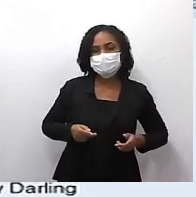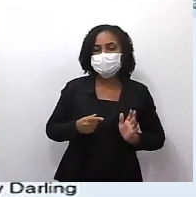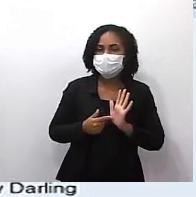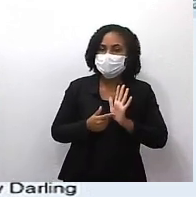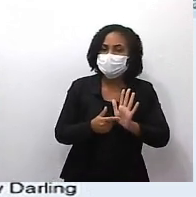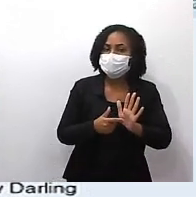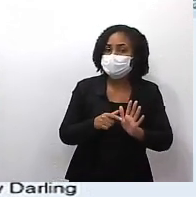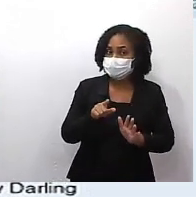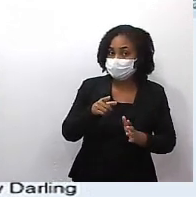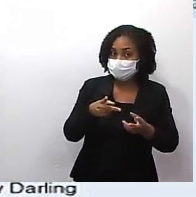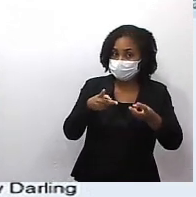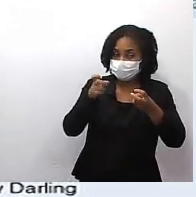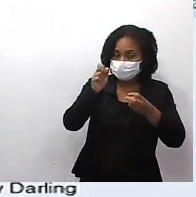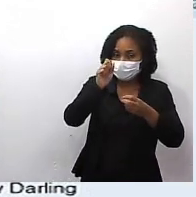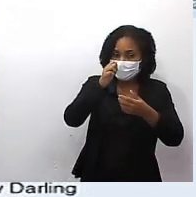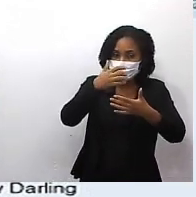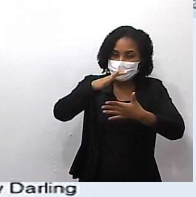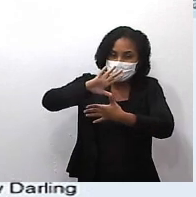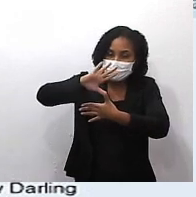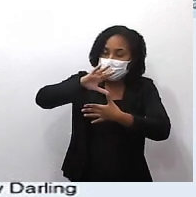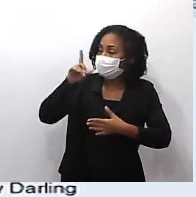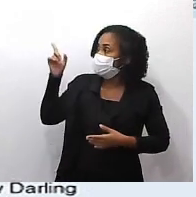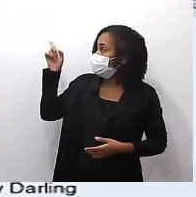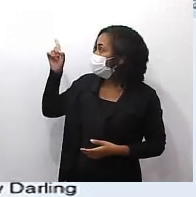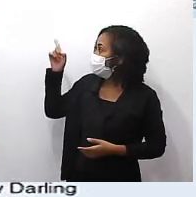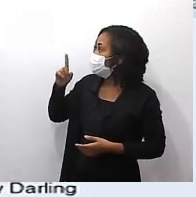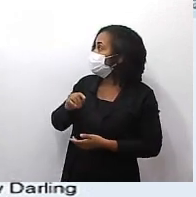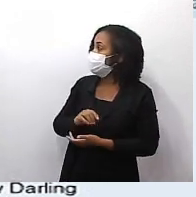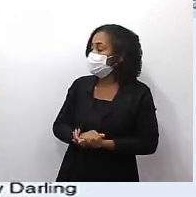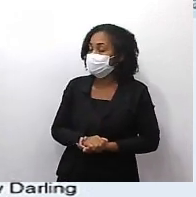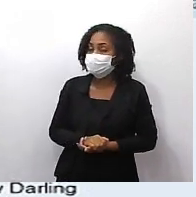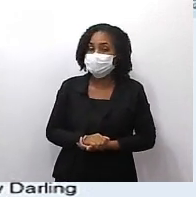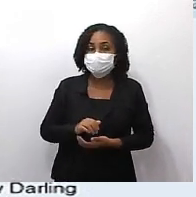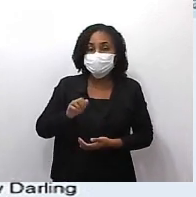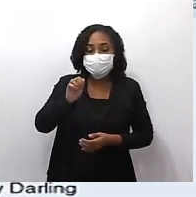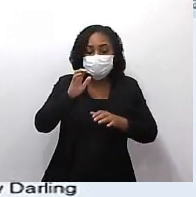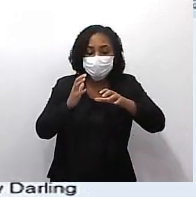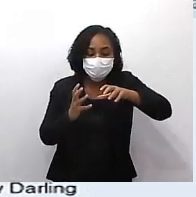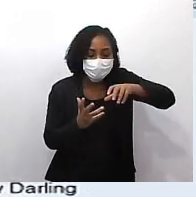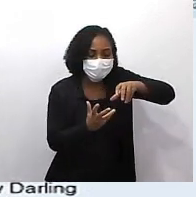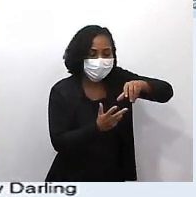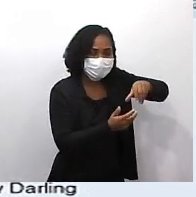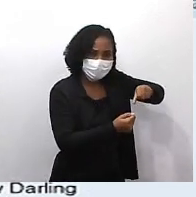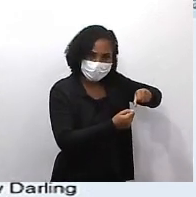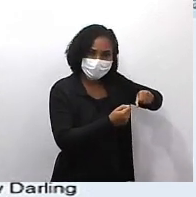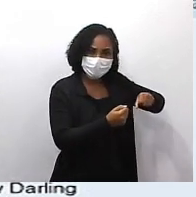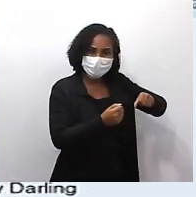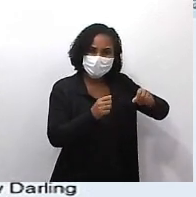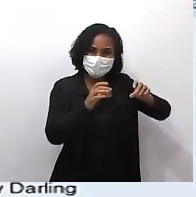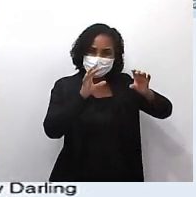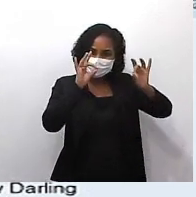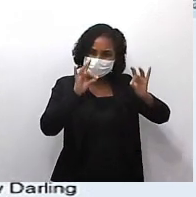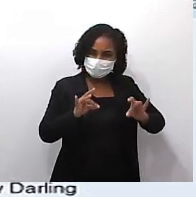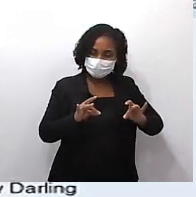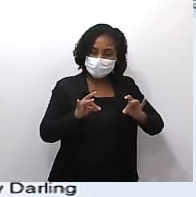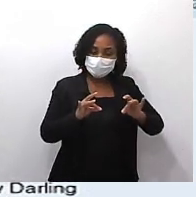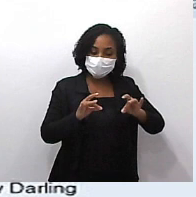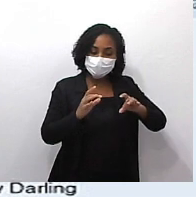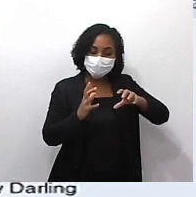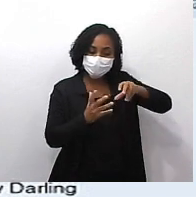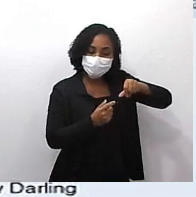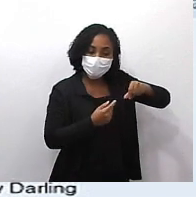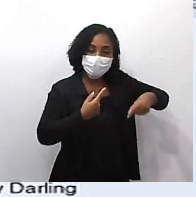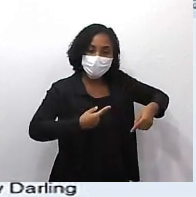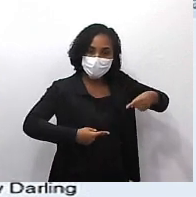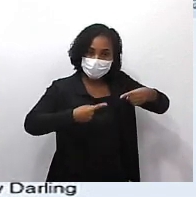vocês agora um mapa onde mostra as maiores bacias hidrográficas do mundo. E aí eu faço um detalhe geopolítico, porque a água